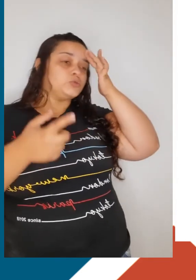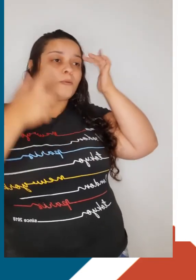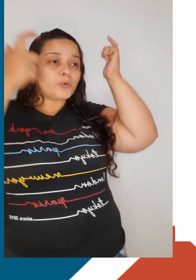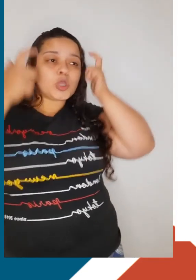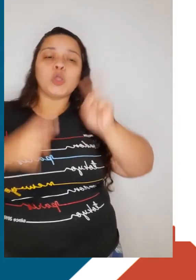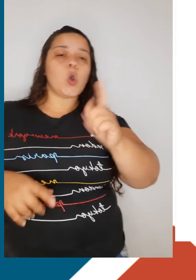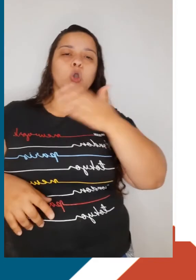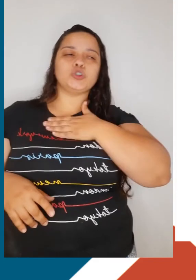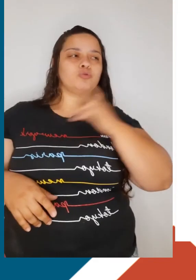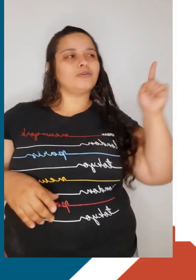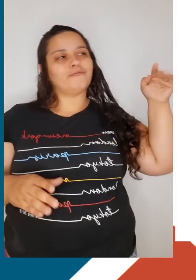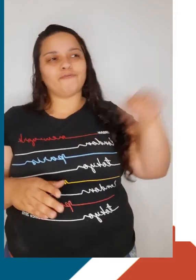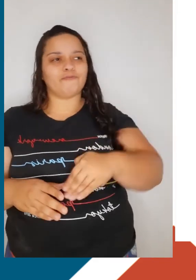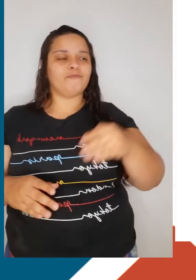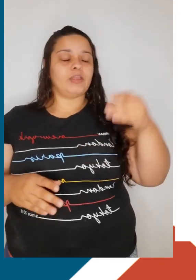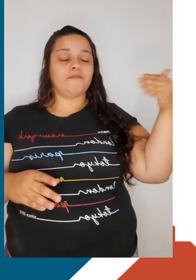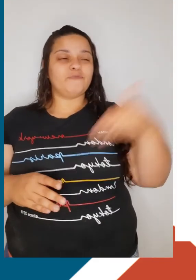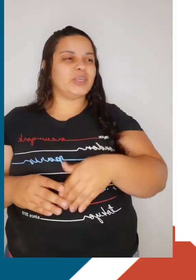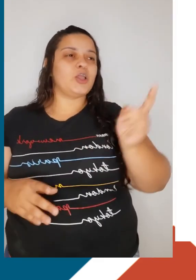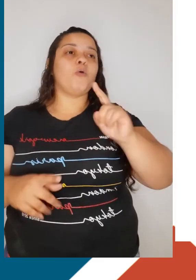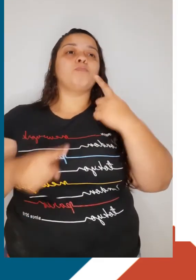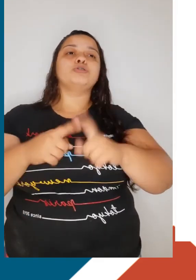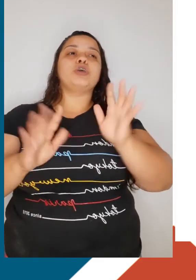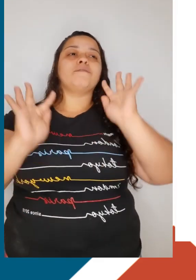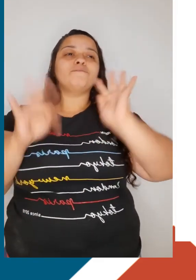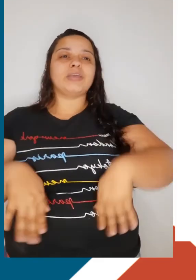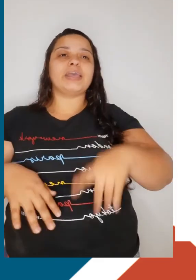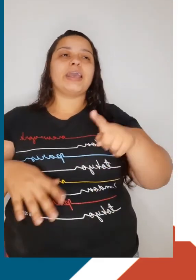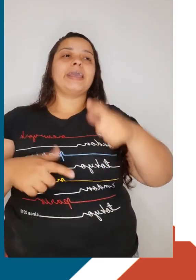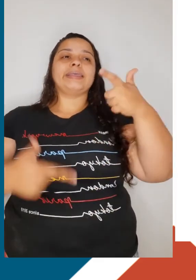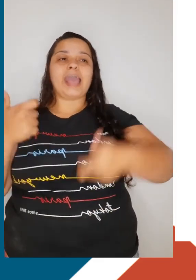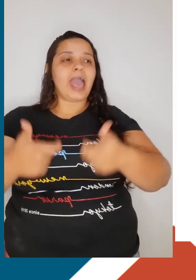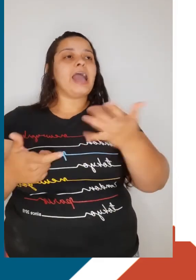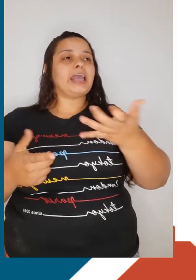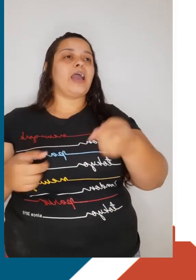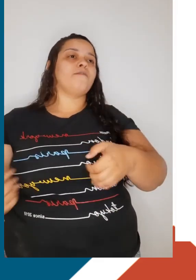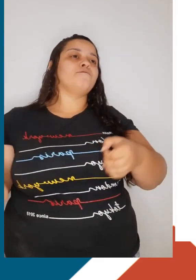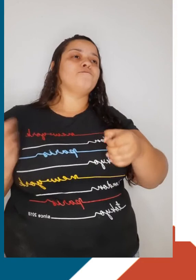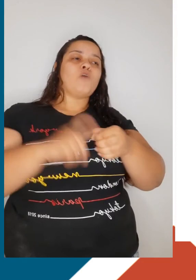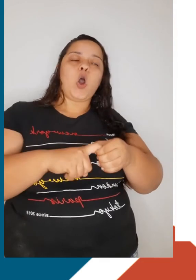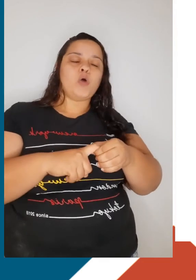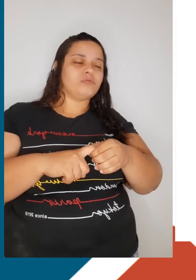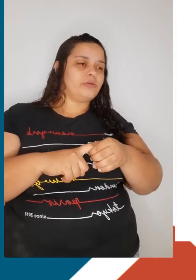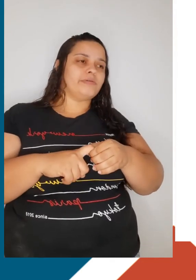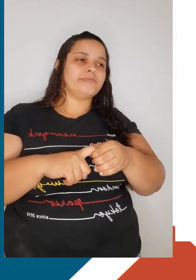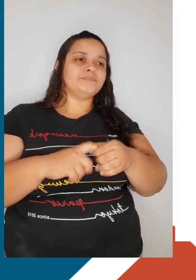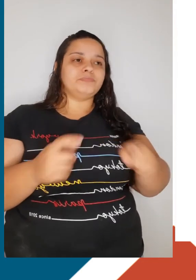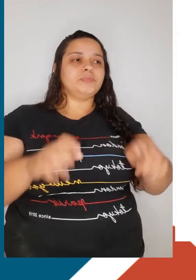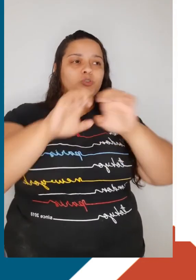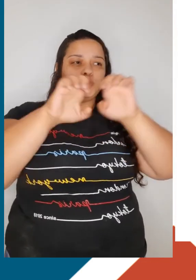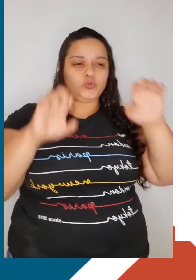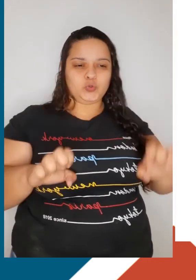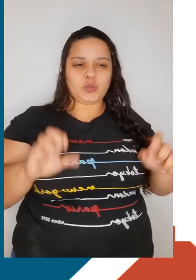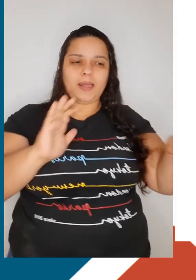lá de Portugal que ficou insatisfeito, já tinha acabado a guerra, e com as exigências das cortes de retorno